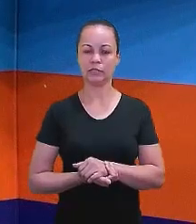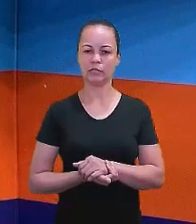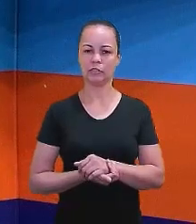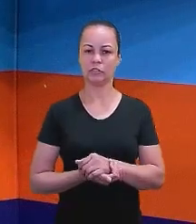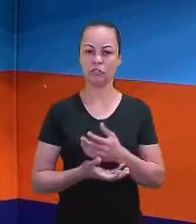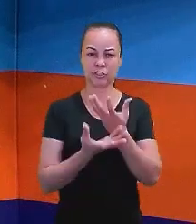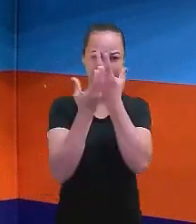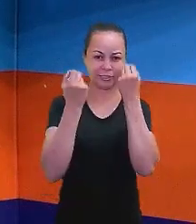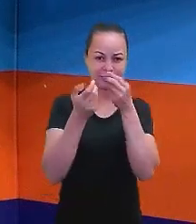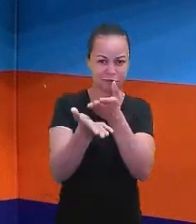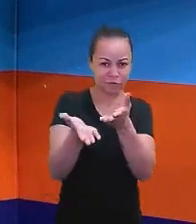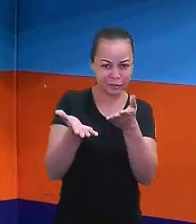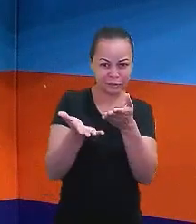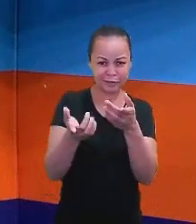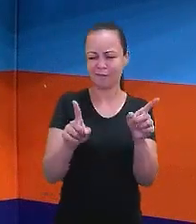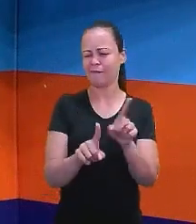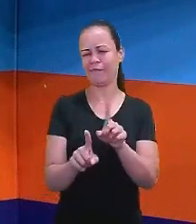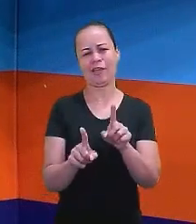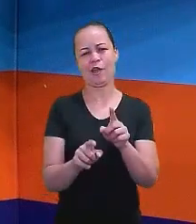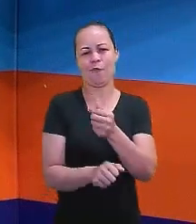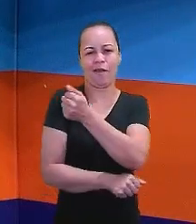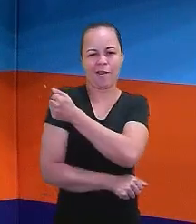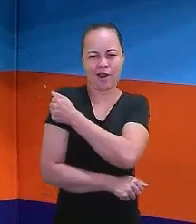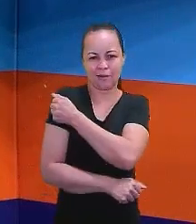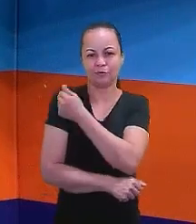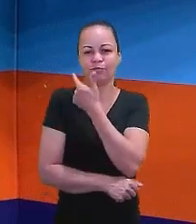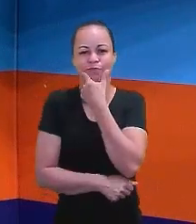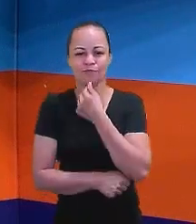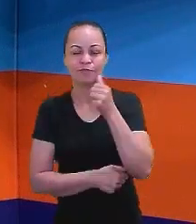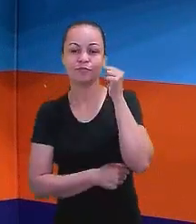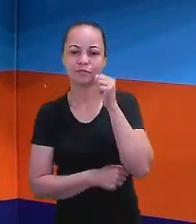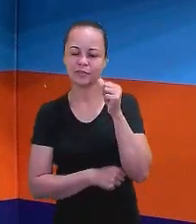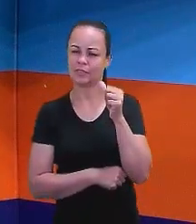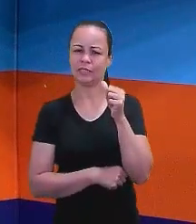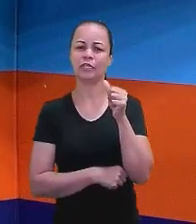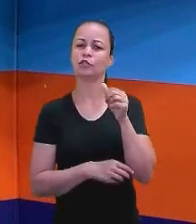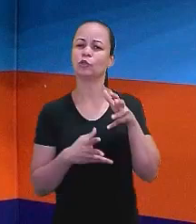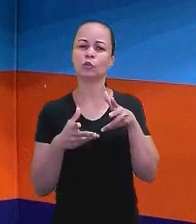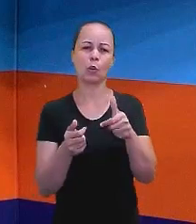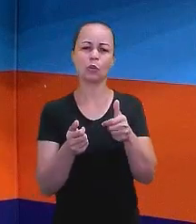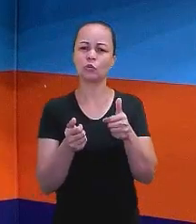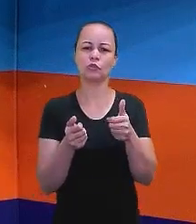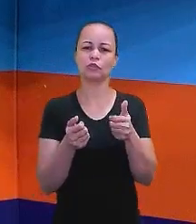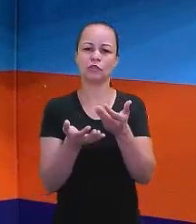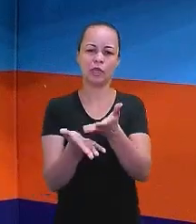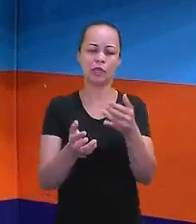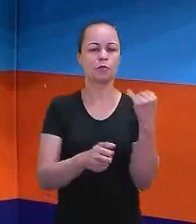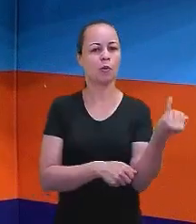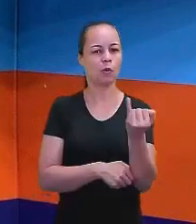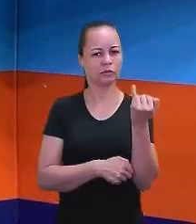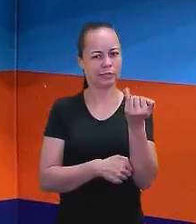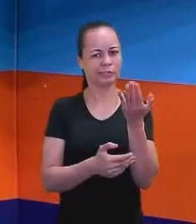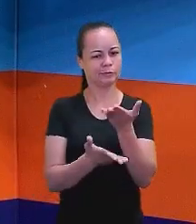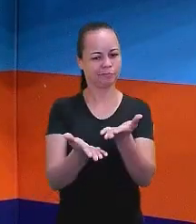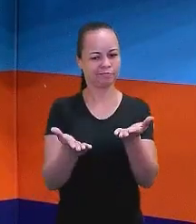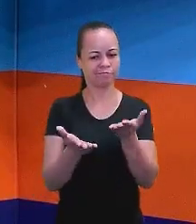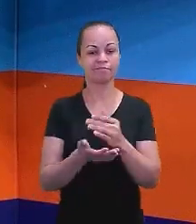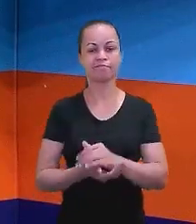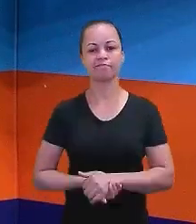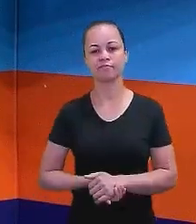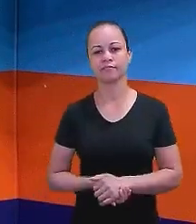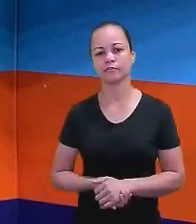você, aluna e aluno, porque tudo isso aqui só tem importância justamente por causa de você. E